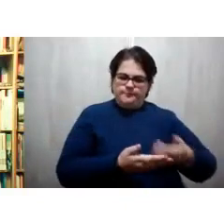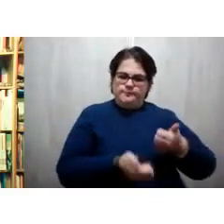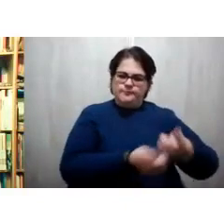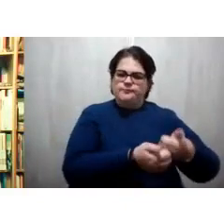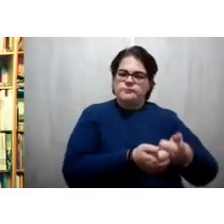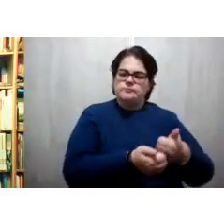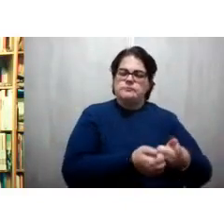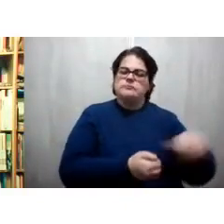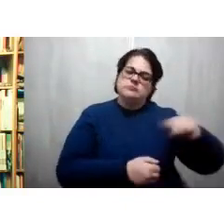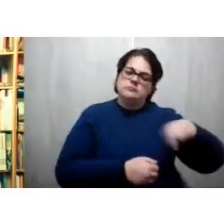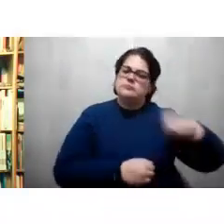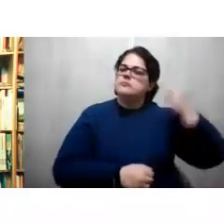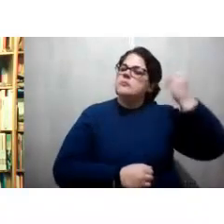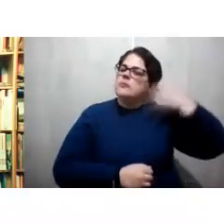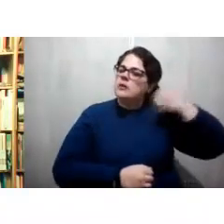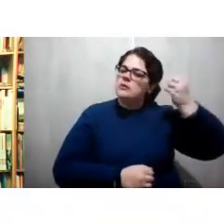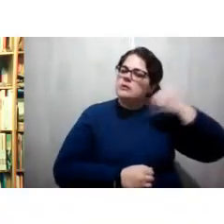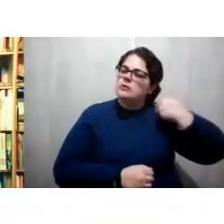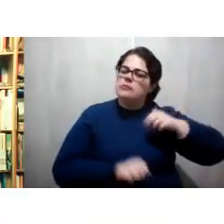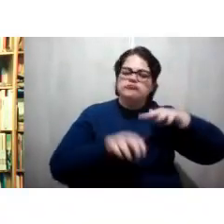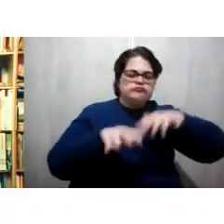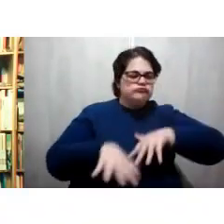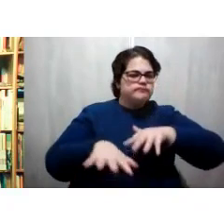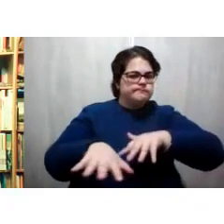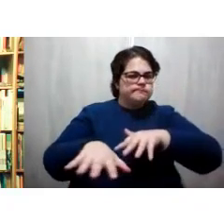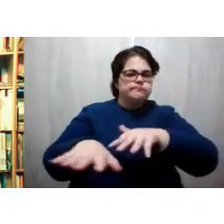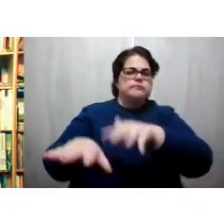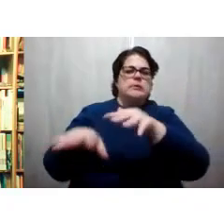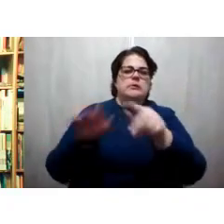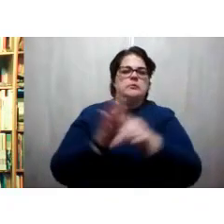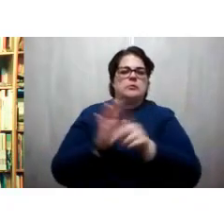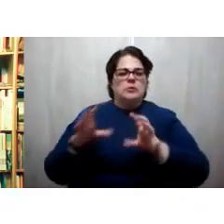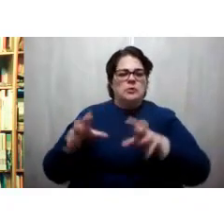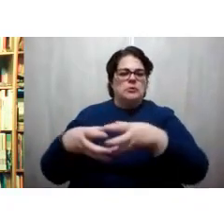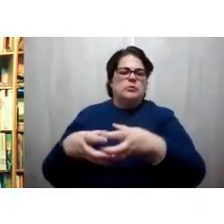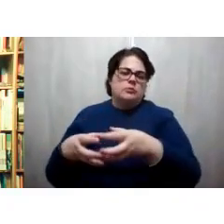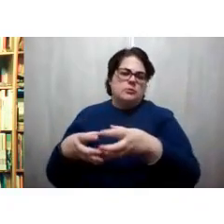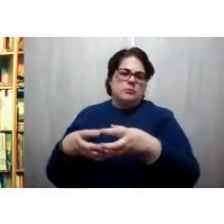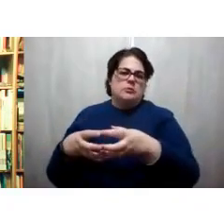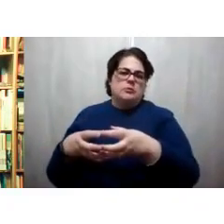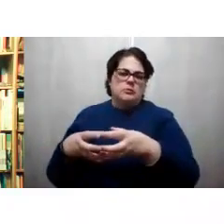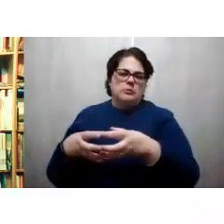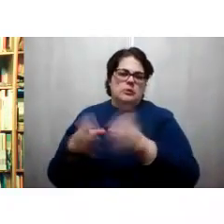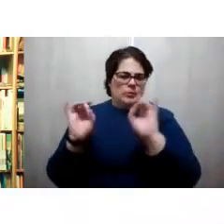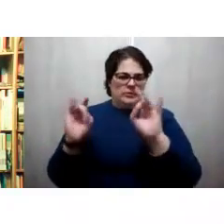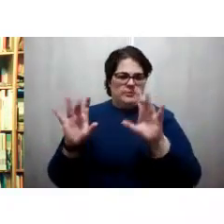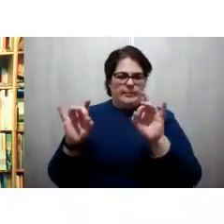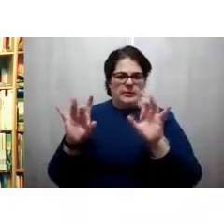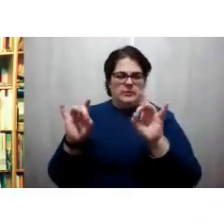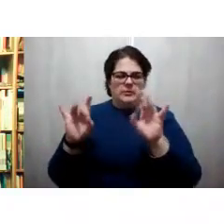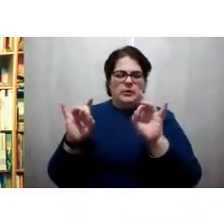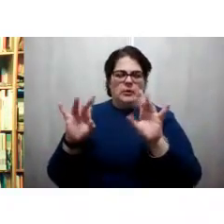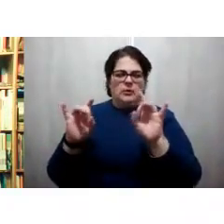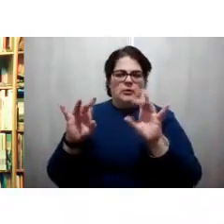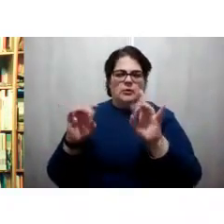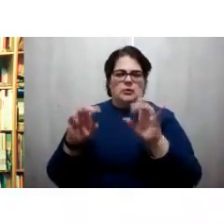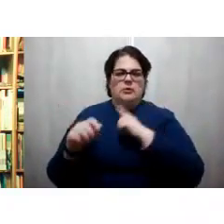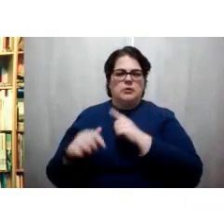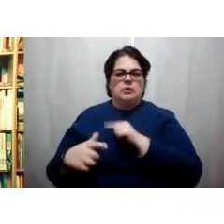a audiodescrição do desfile das escolas de samba do grupo especial, divididas